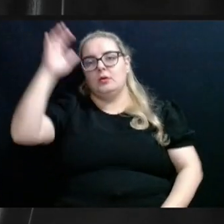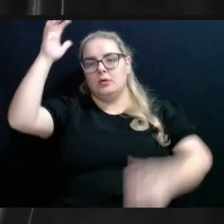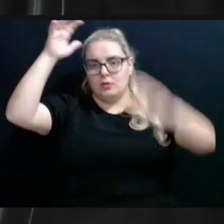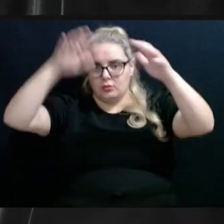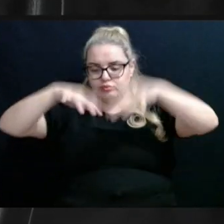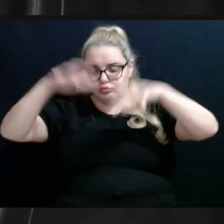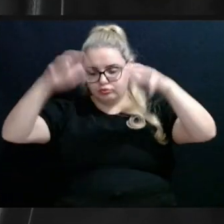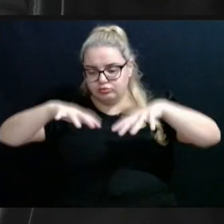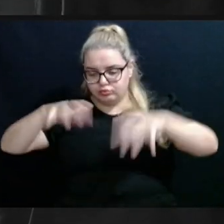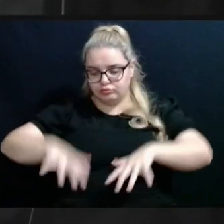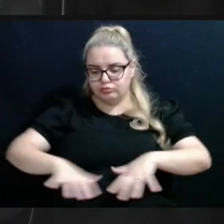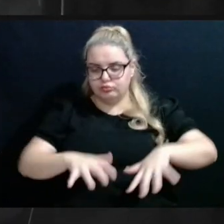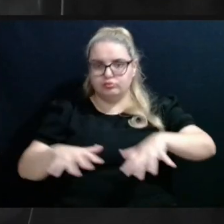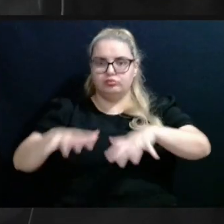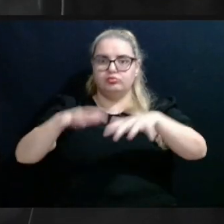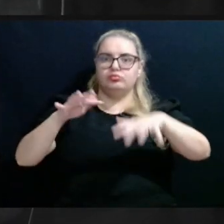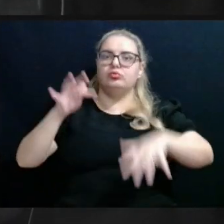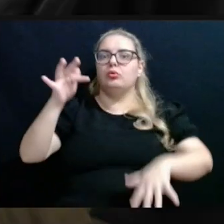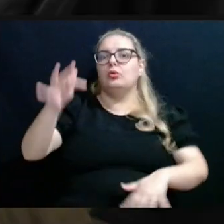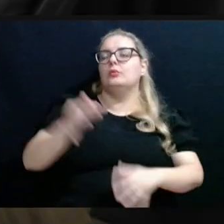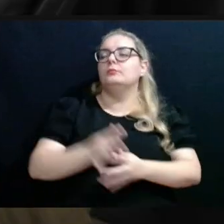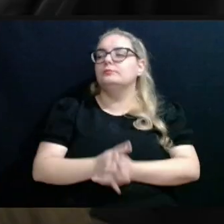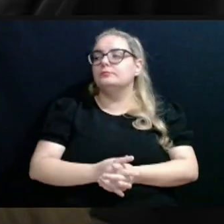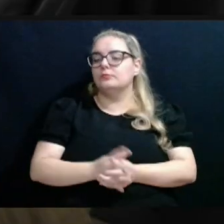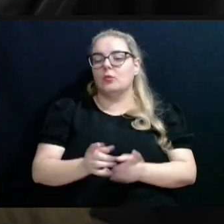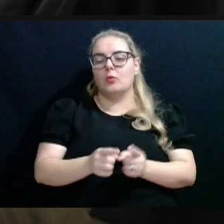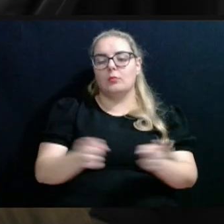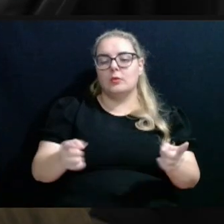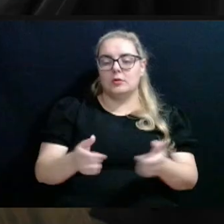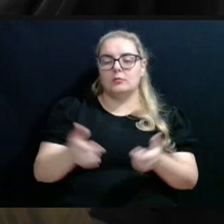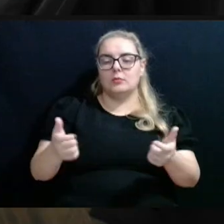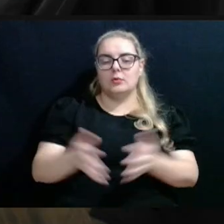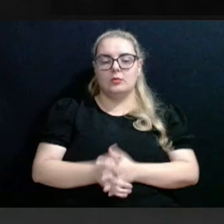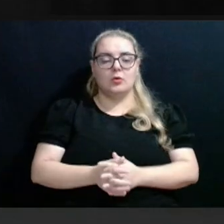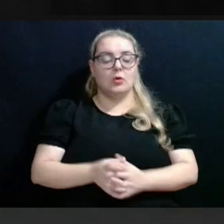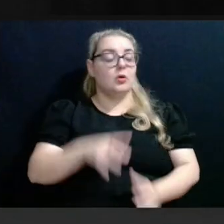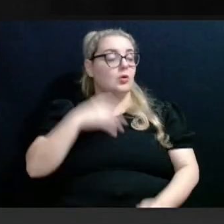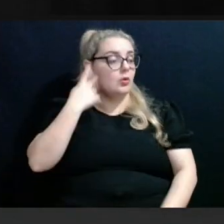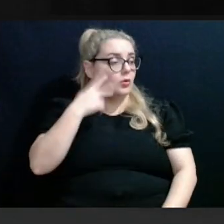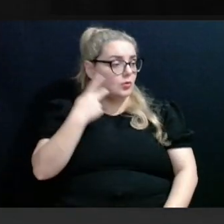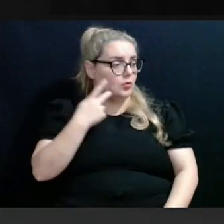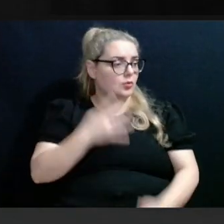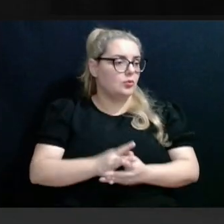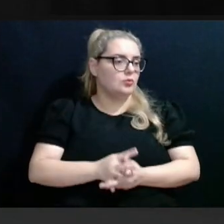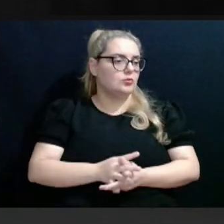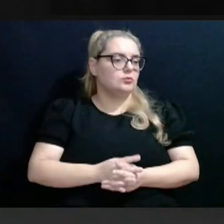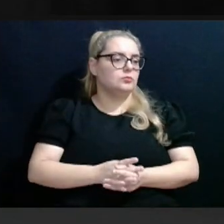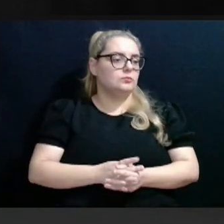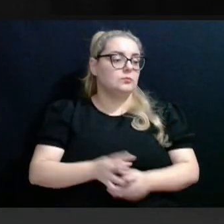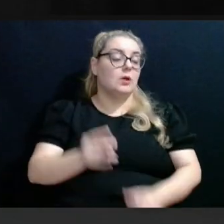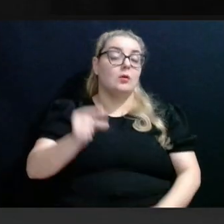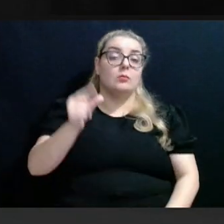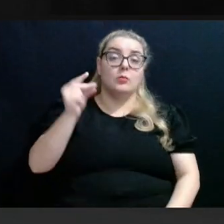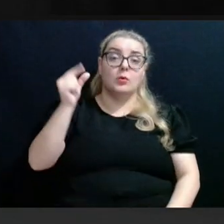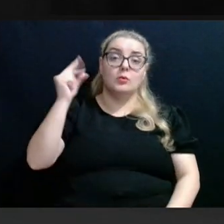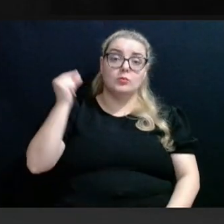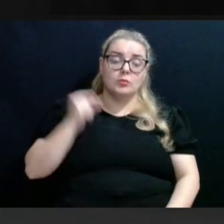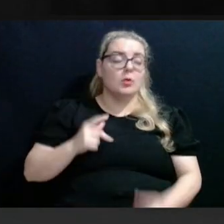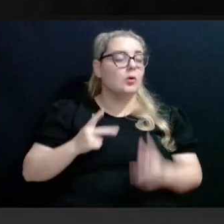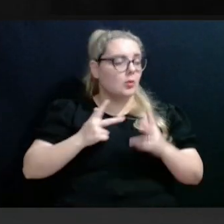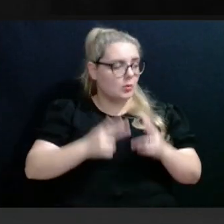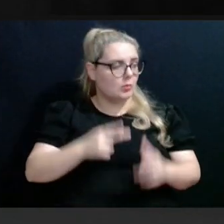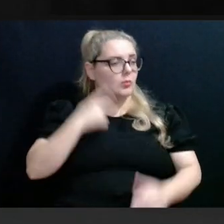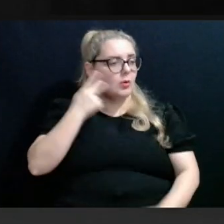na questão do longo prazo. Vereador, o senhor está há muito tempo como parlamentar